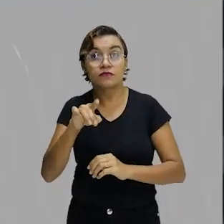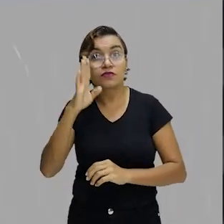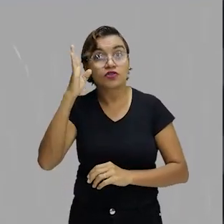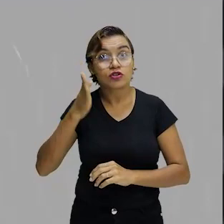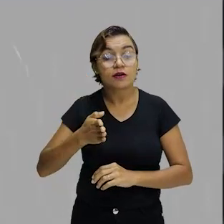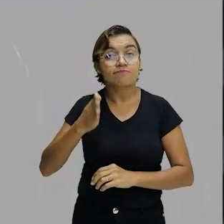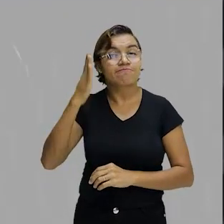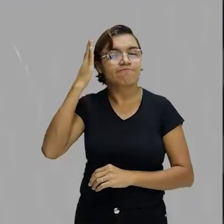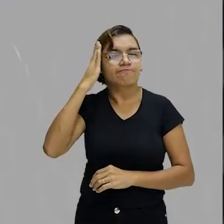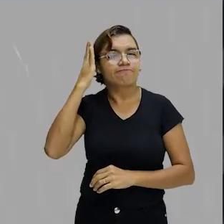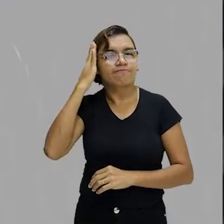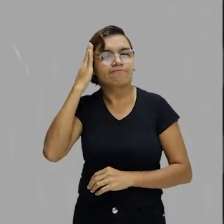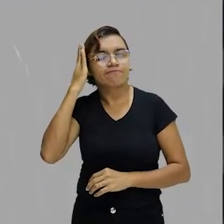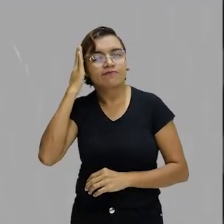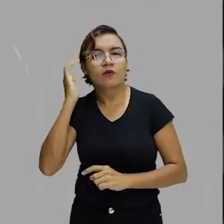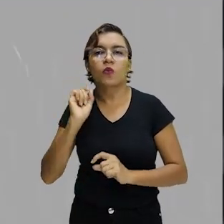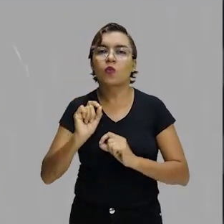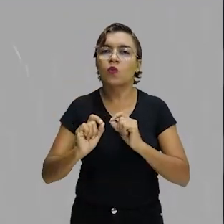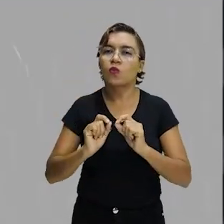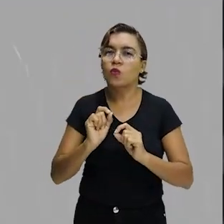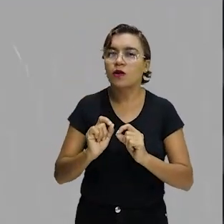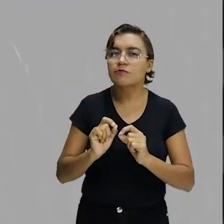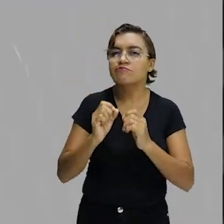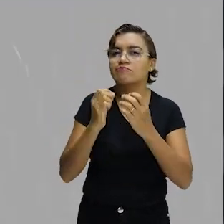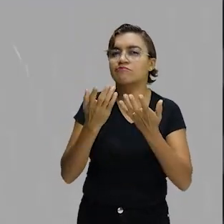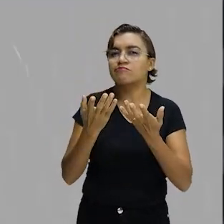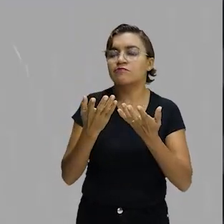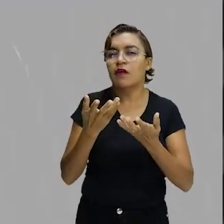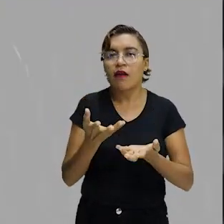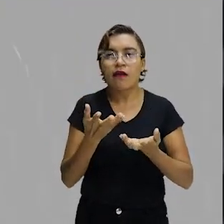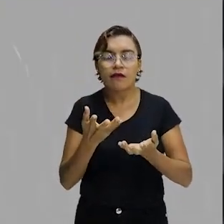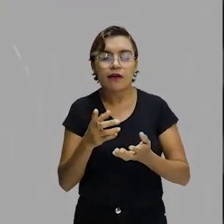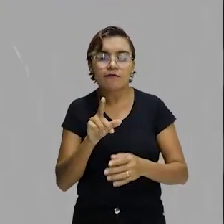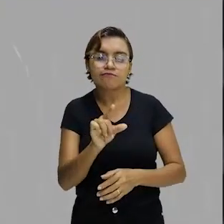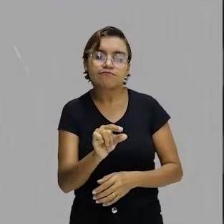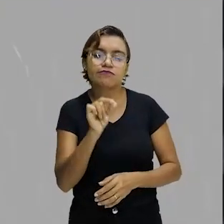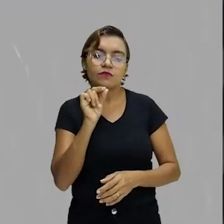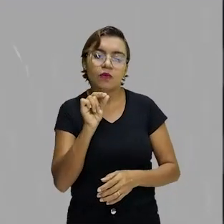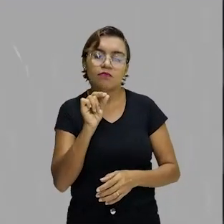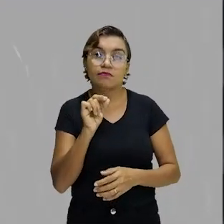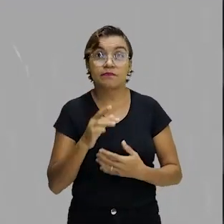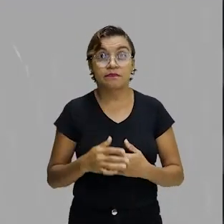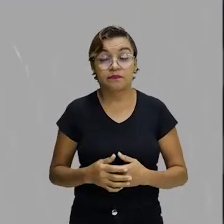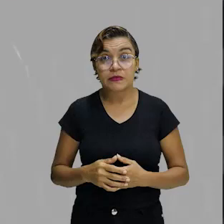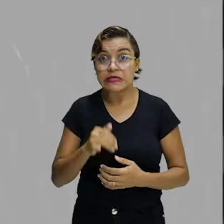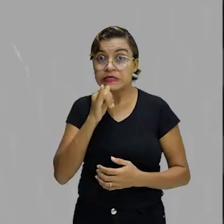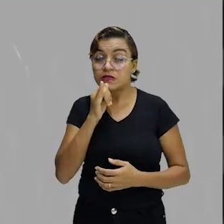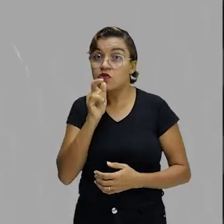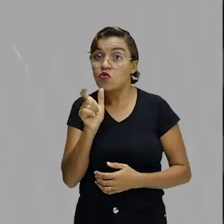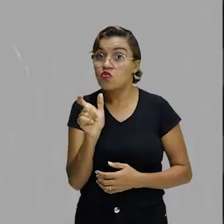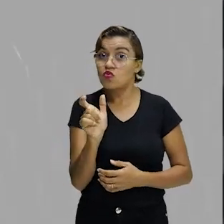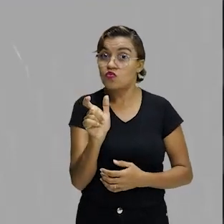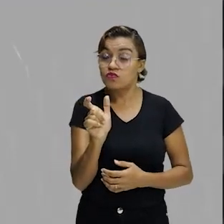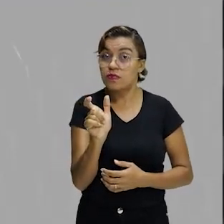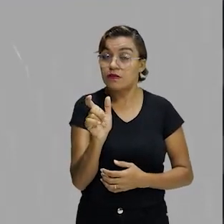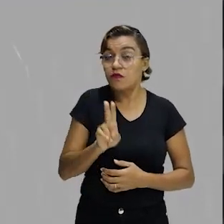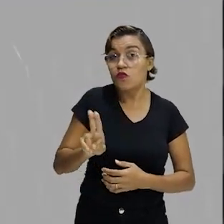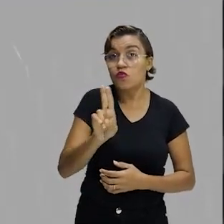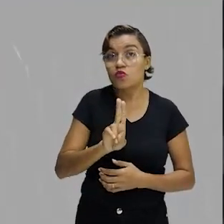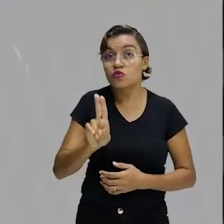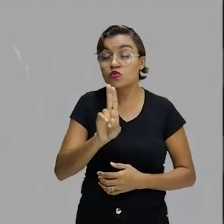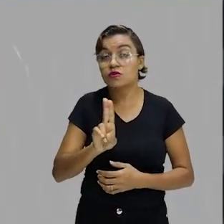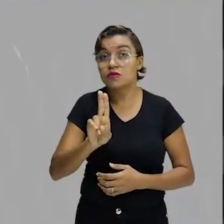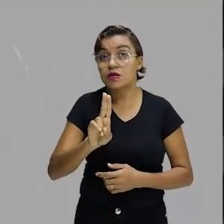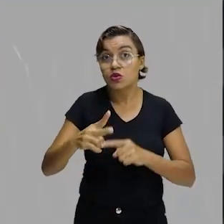vai entendendo o que ele quer que você marque na alternativa. Porque veja só, ele já está usando duas premissas particulares. E eu sei